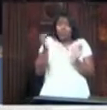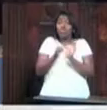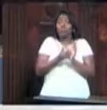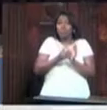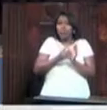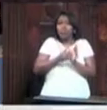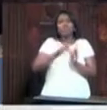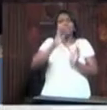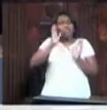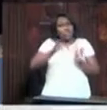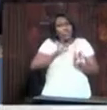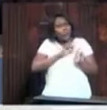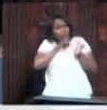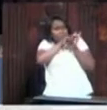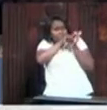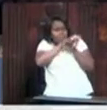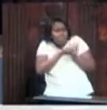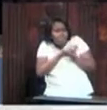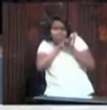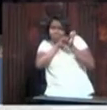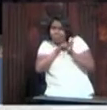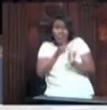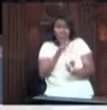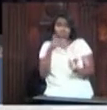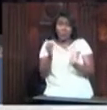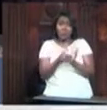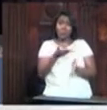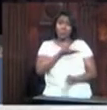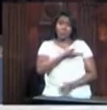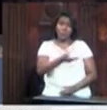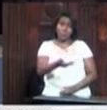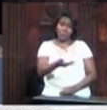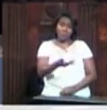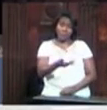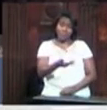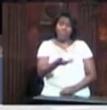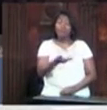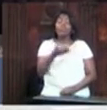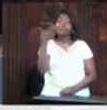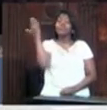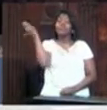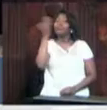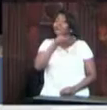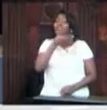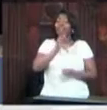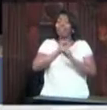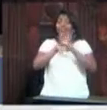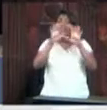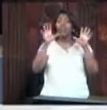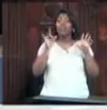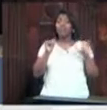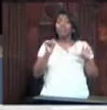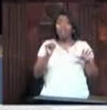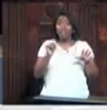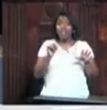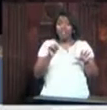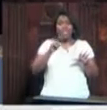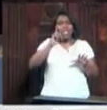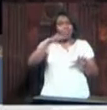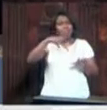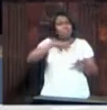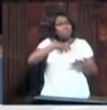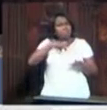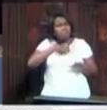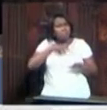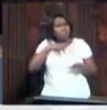sendo investigadas na Operação Lava Jato, demonstrando claramente o método